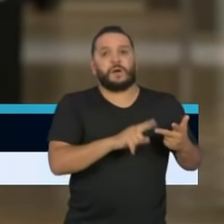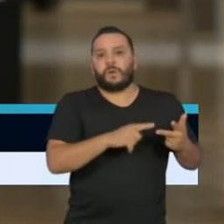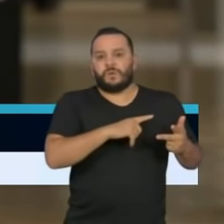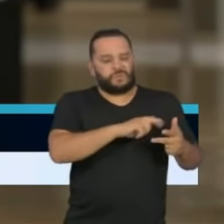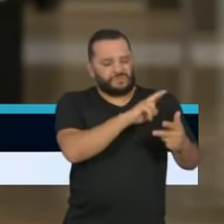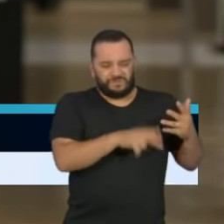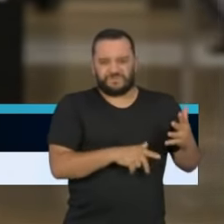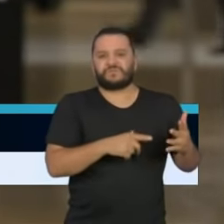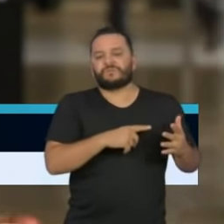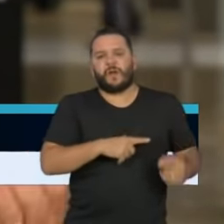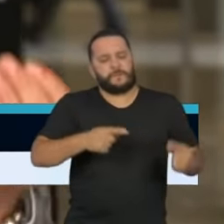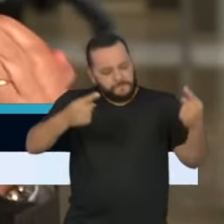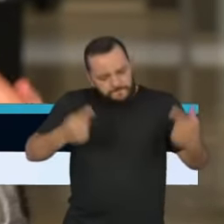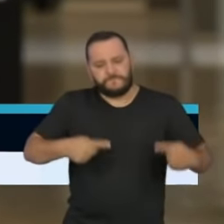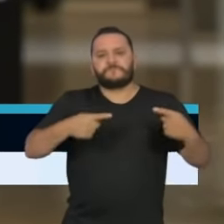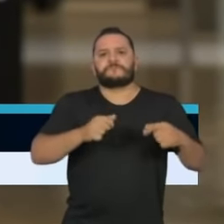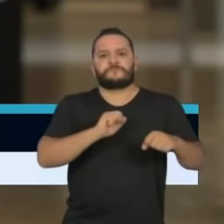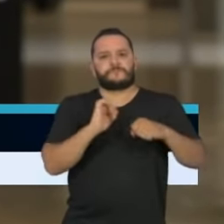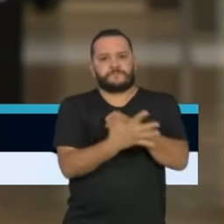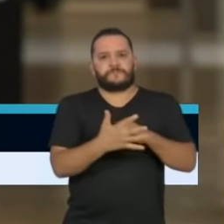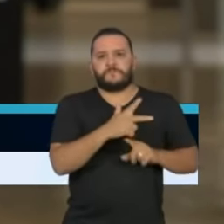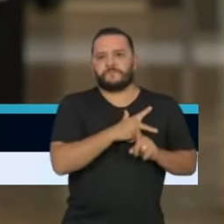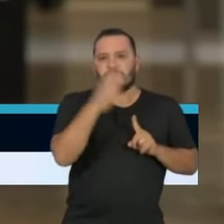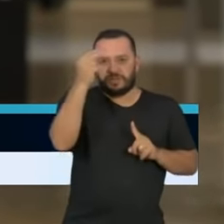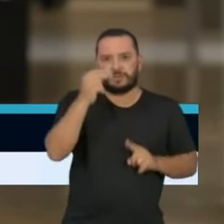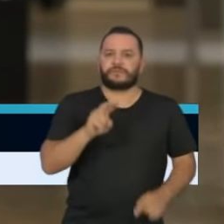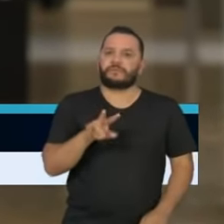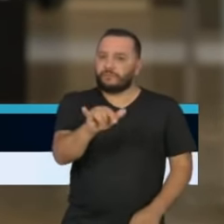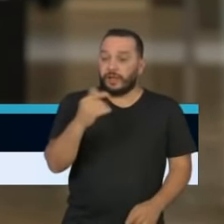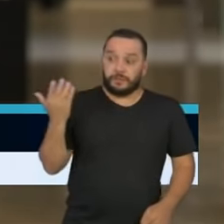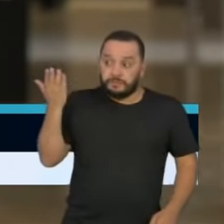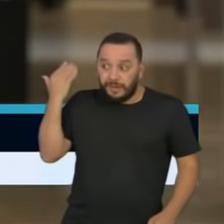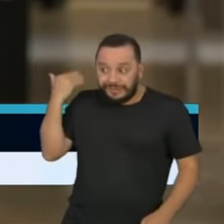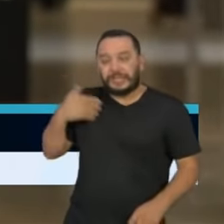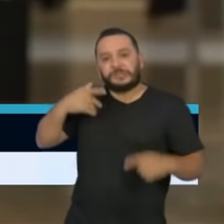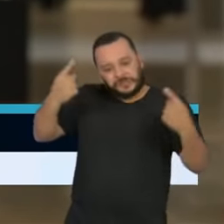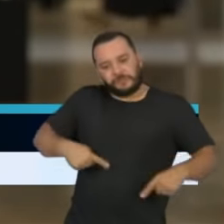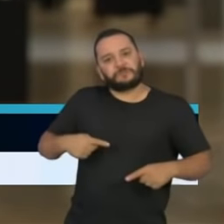vai enfrentar esse desafio. Fizemos isto antes com muito sucesso. Então,